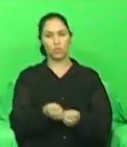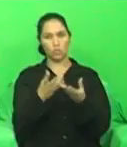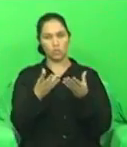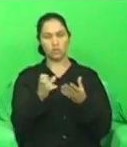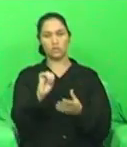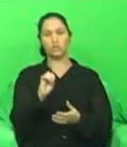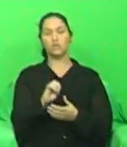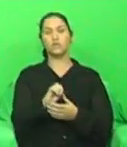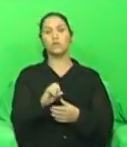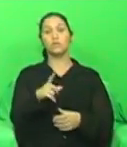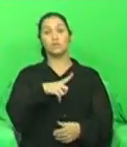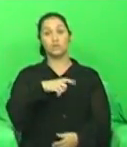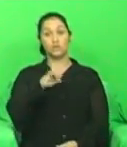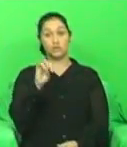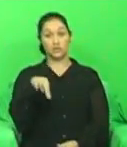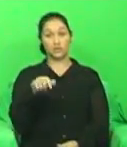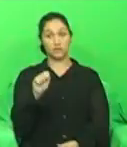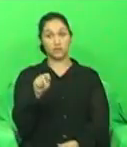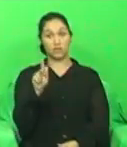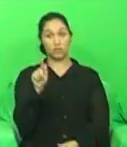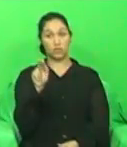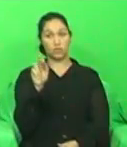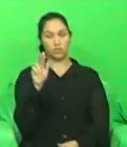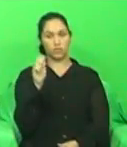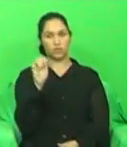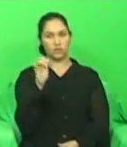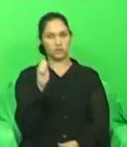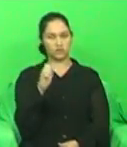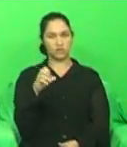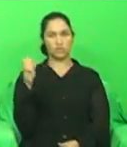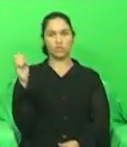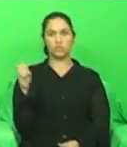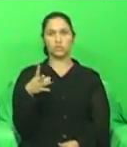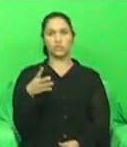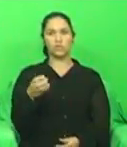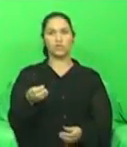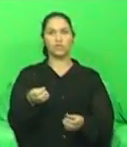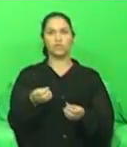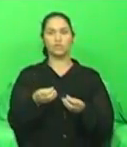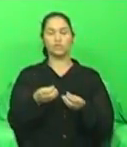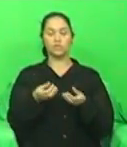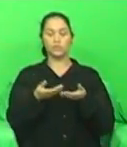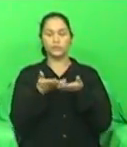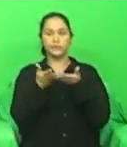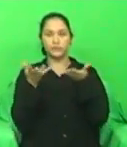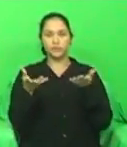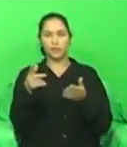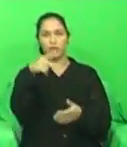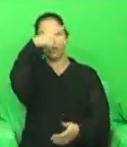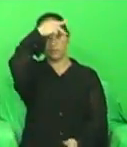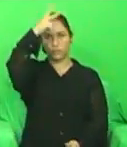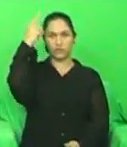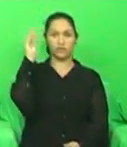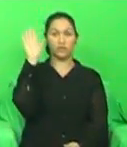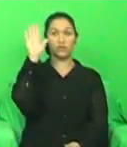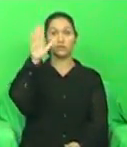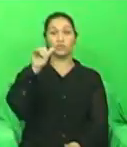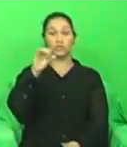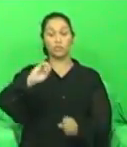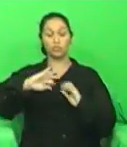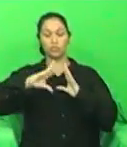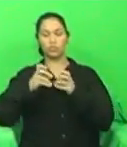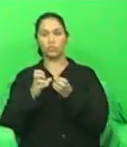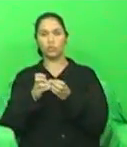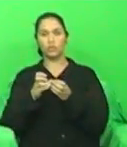inaugurado o setor a nova forma de licitação lá na próxima à prefeitura da próxima o prefeito chamou todas as secretarias